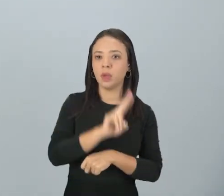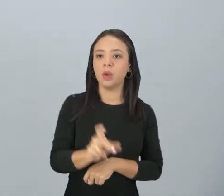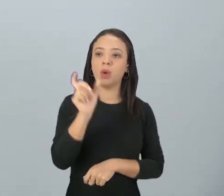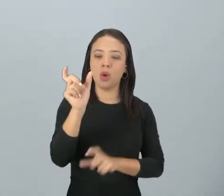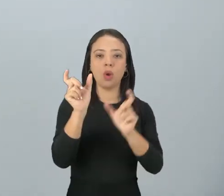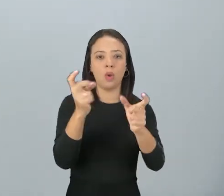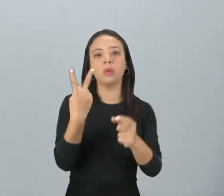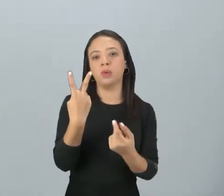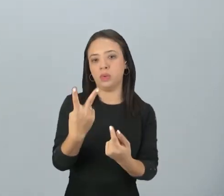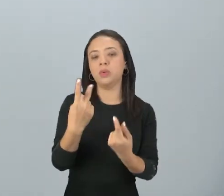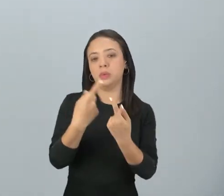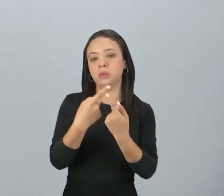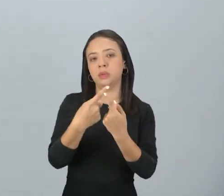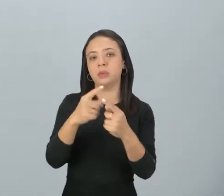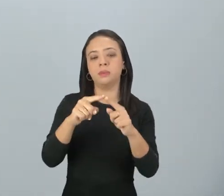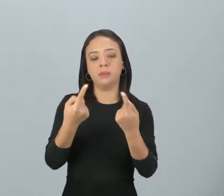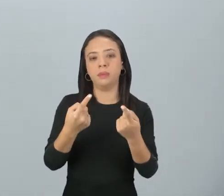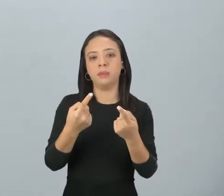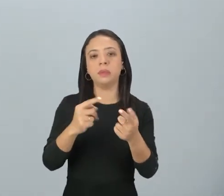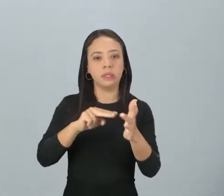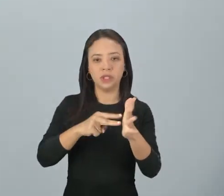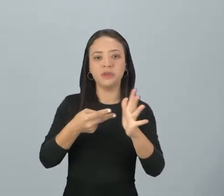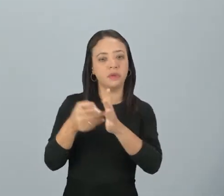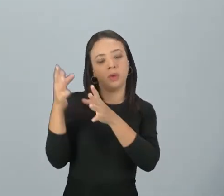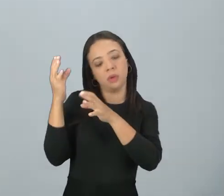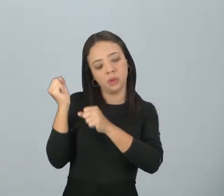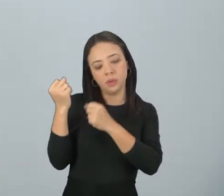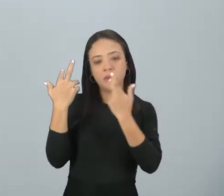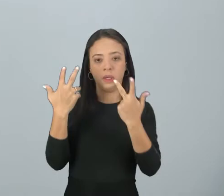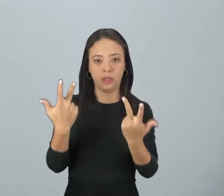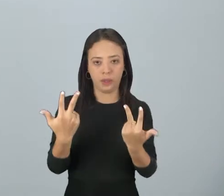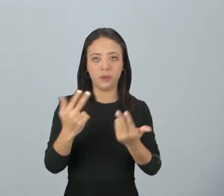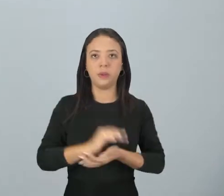utilizam dormir, mas se refere mesmo a dormir.